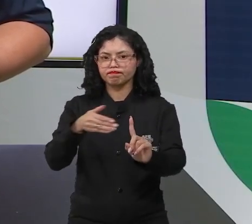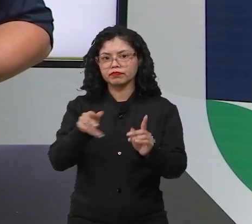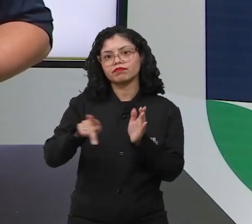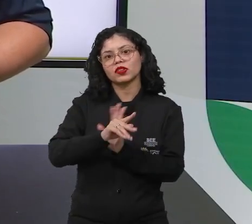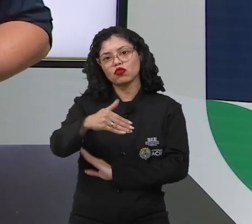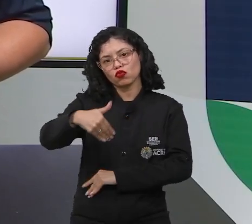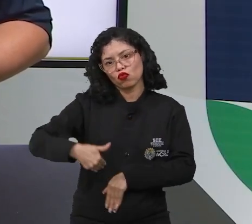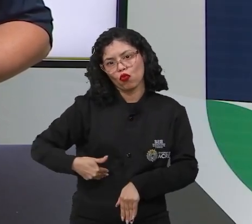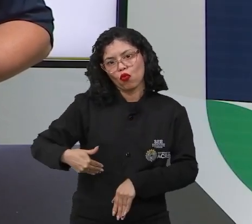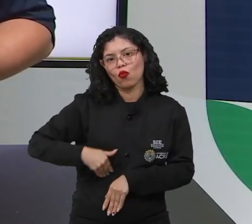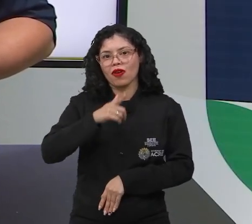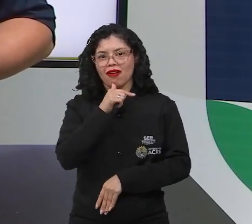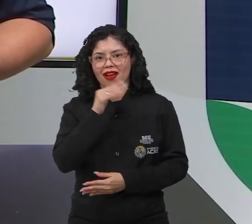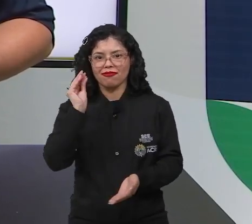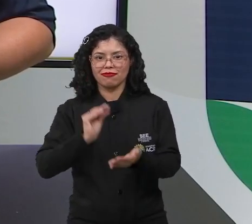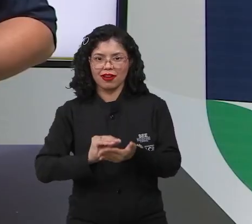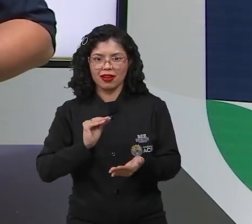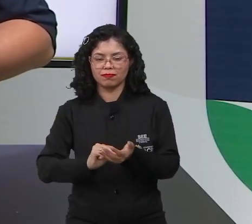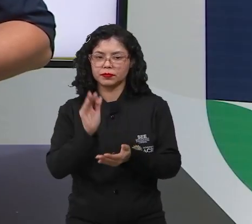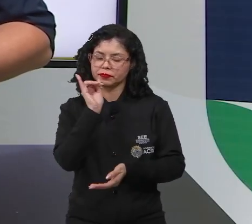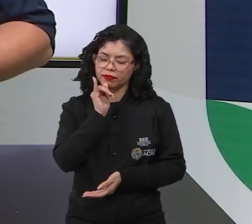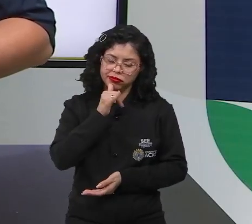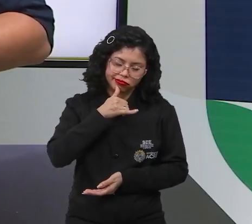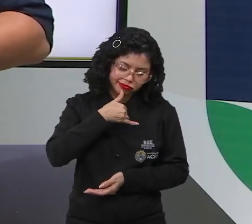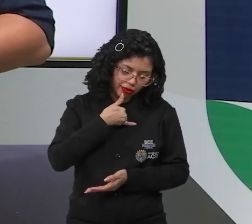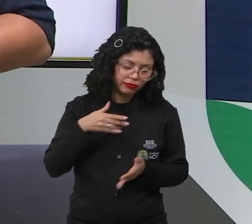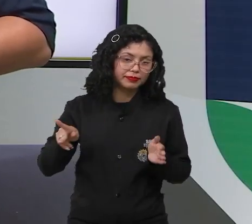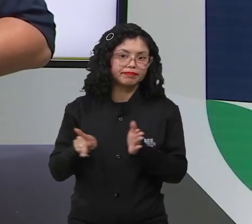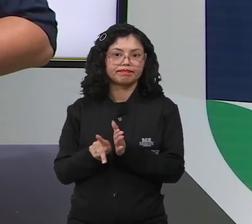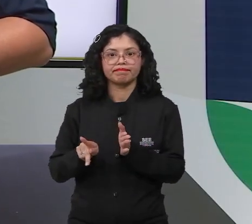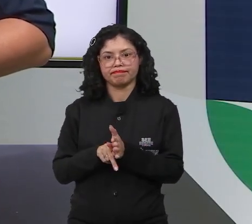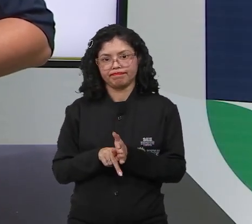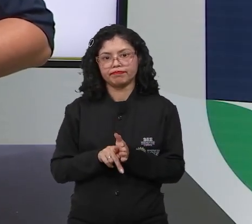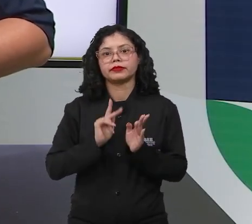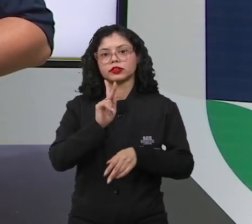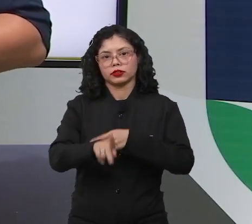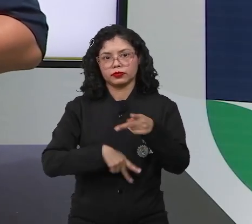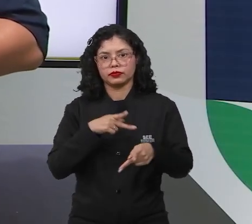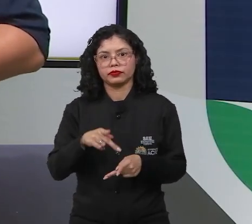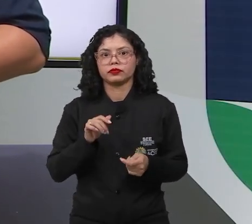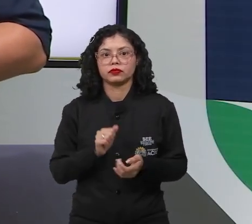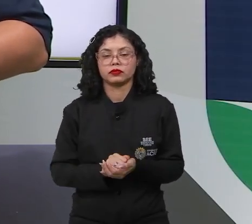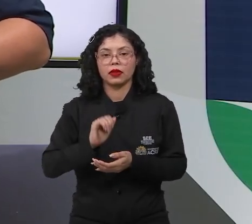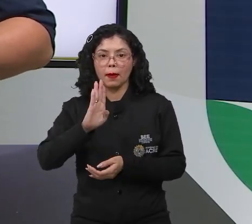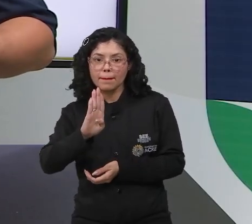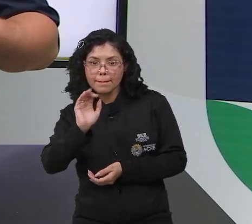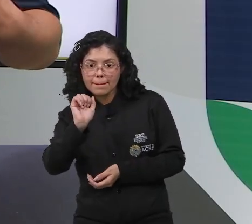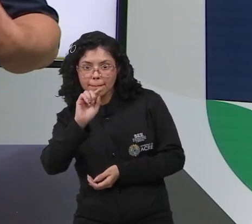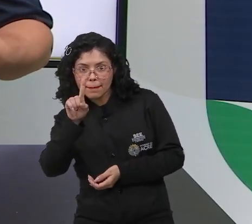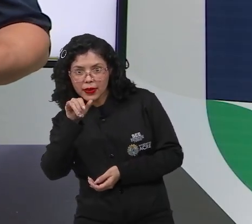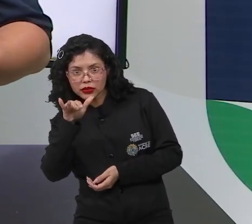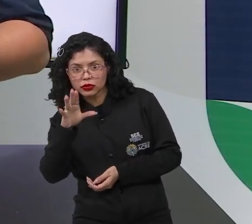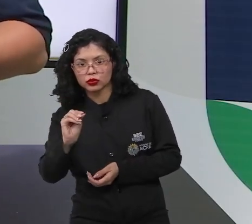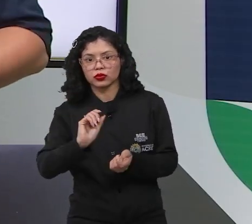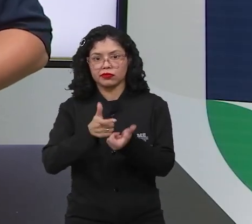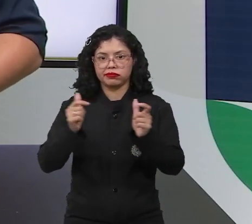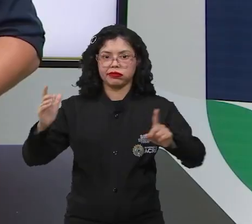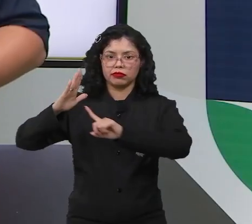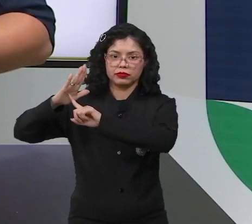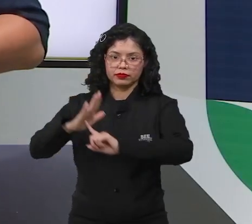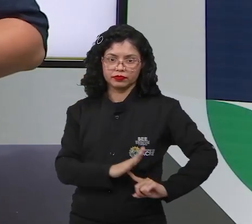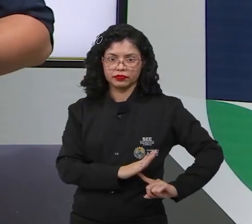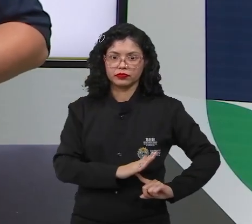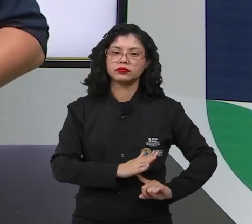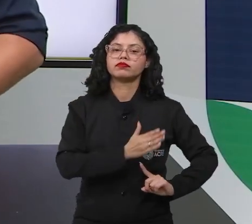fome, sede, uma tristeza enorme que esses povos africanos chamavam de banzo, uma depressão enorme, morriam